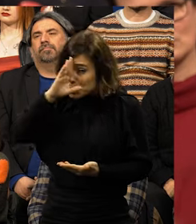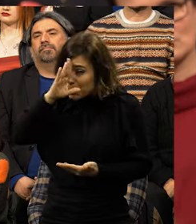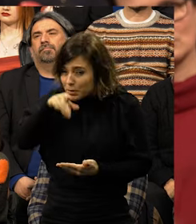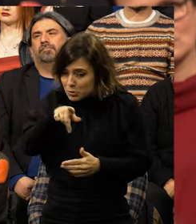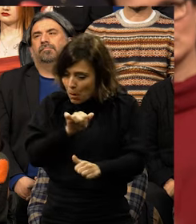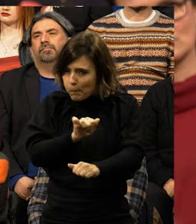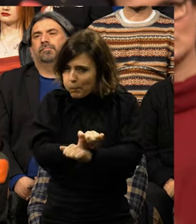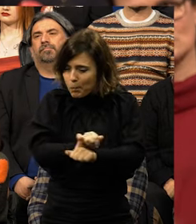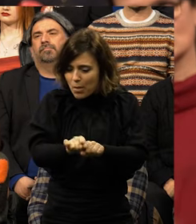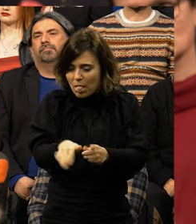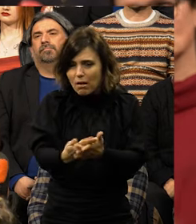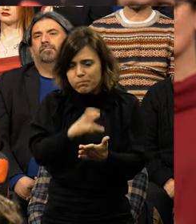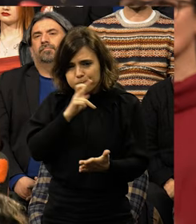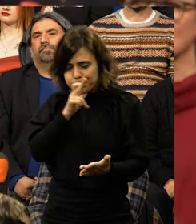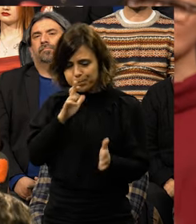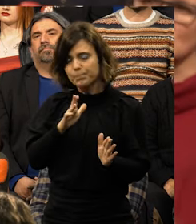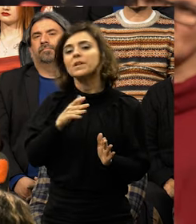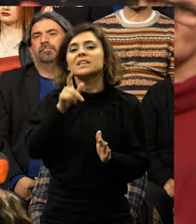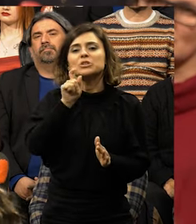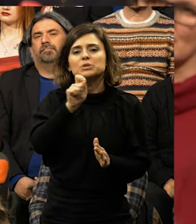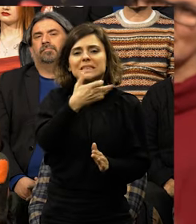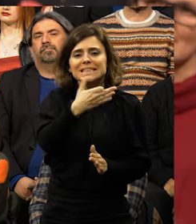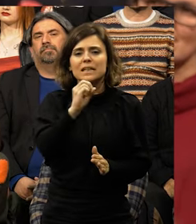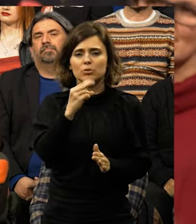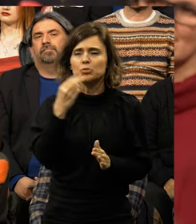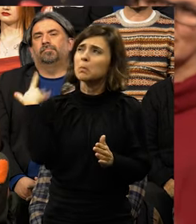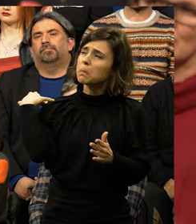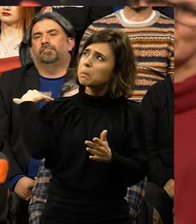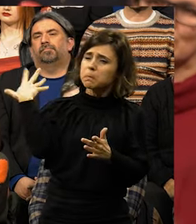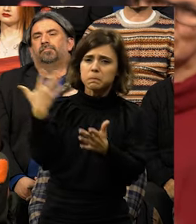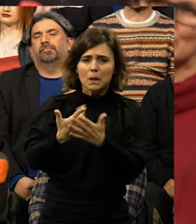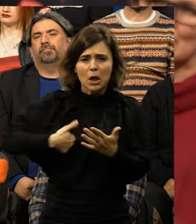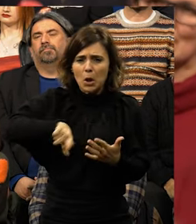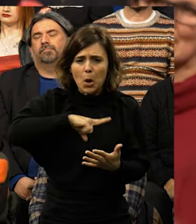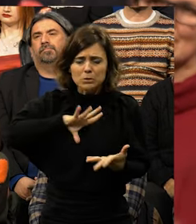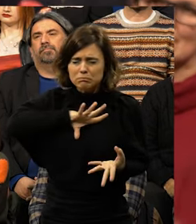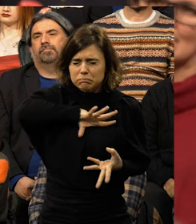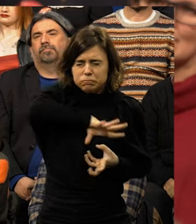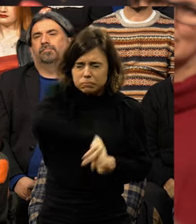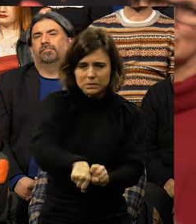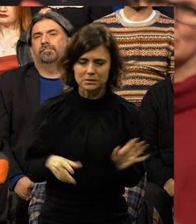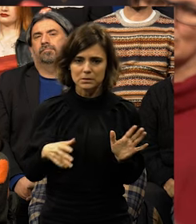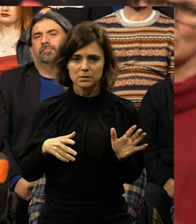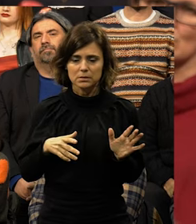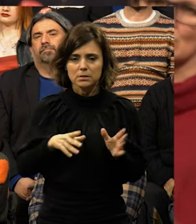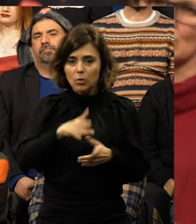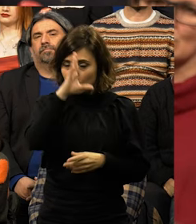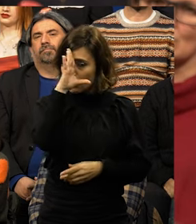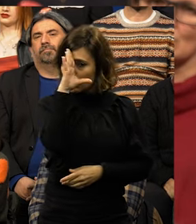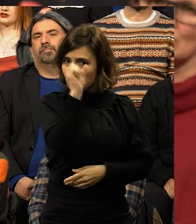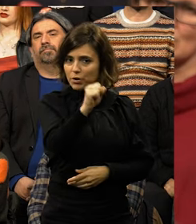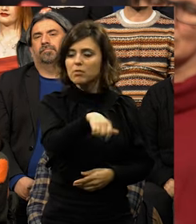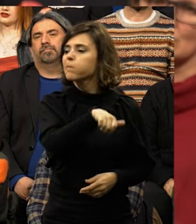confirmou-se e desde 7 de outubro vivemos esmagados pela total impunidade de um governo que não olha a meios